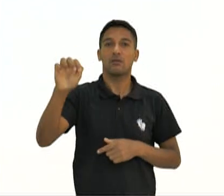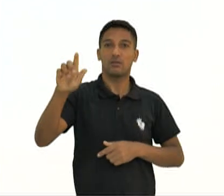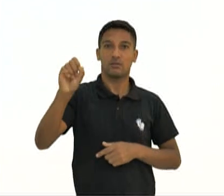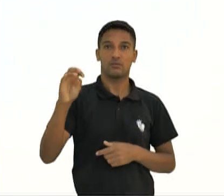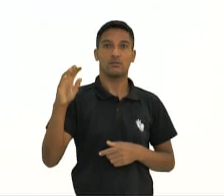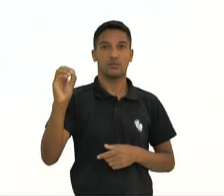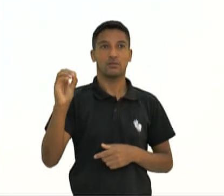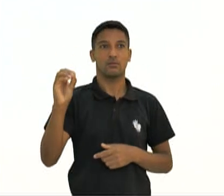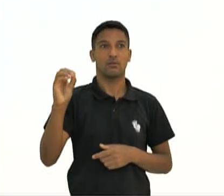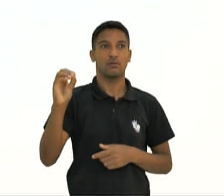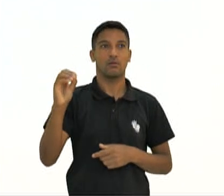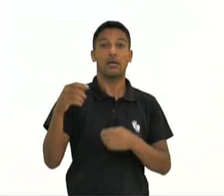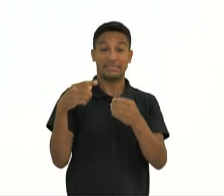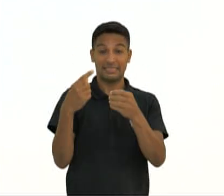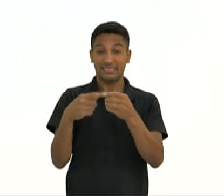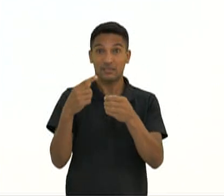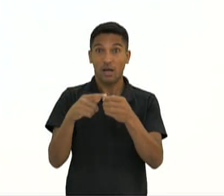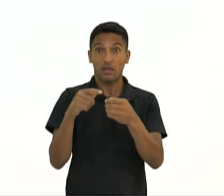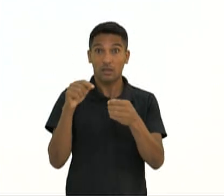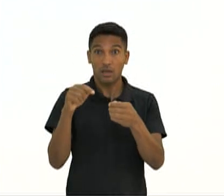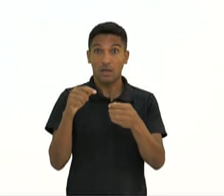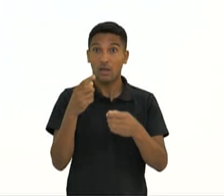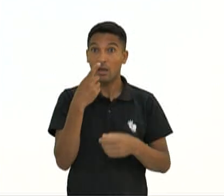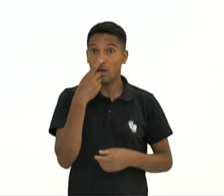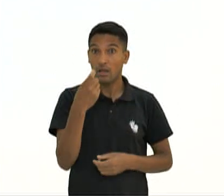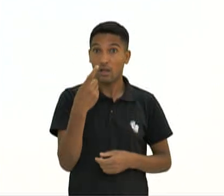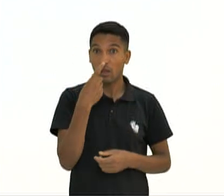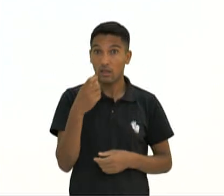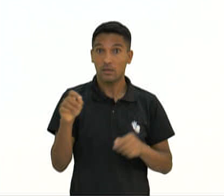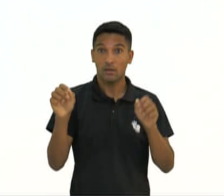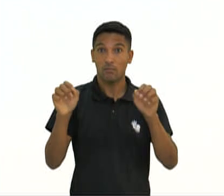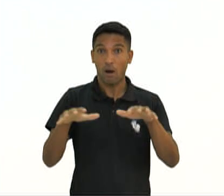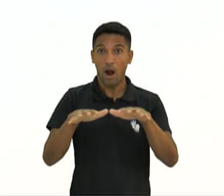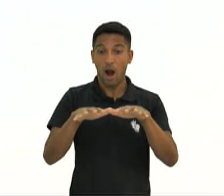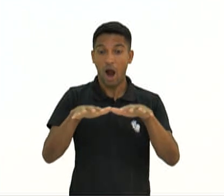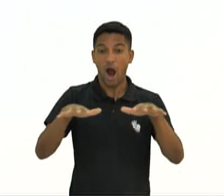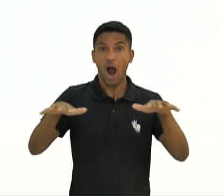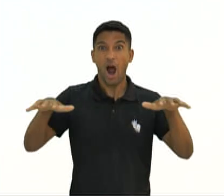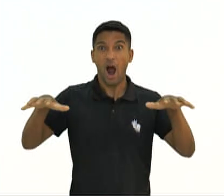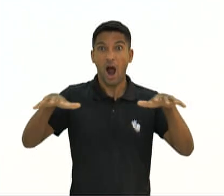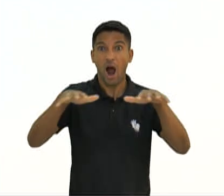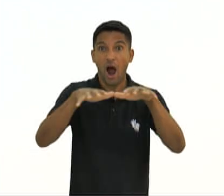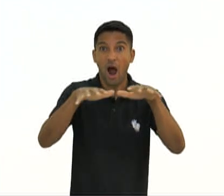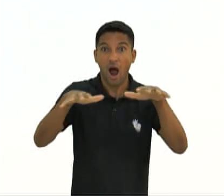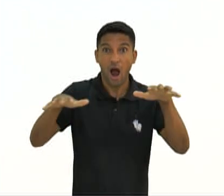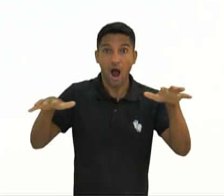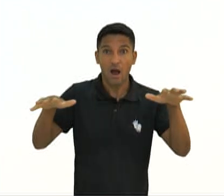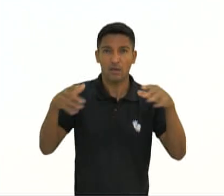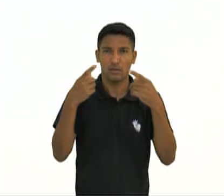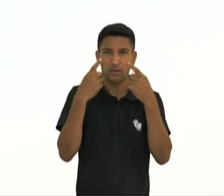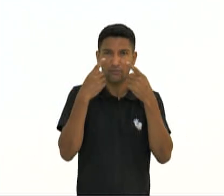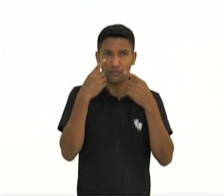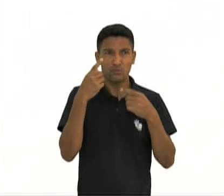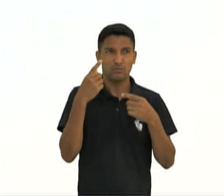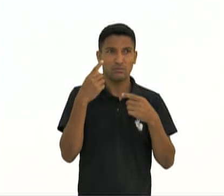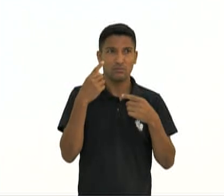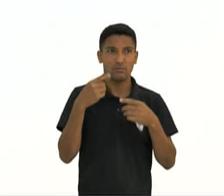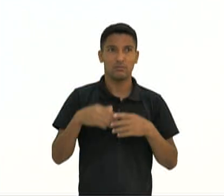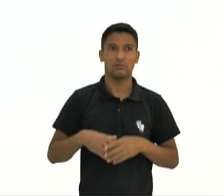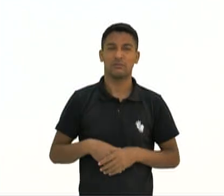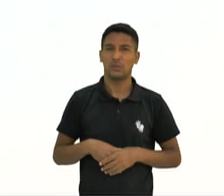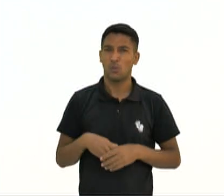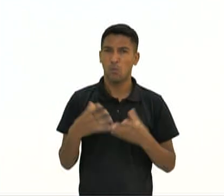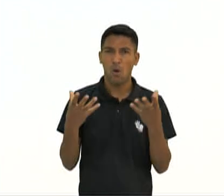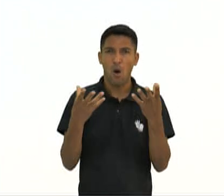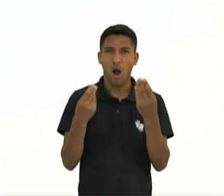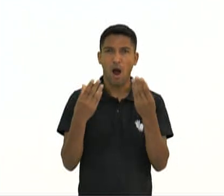cidade considerada a cidade do lixo no Egito. É impactante e você diz, nossa, quanto lixo tem na cidade. Na verdade, não é lixo da